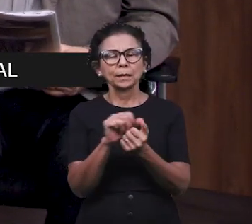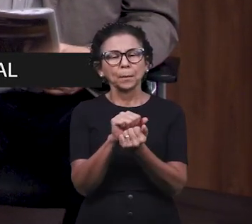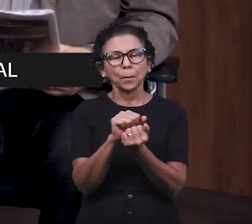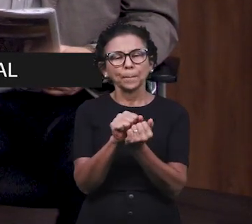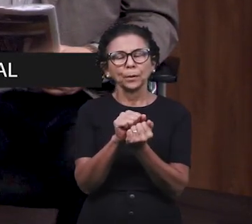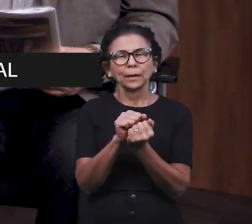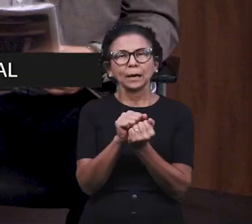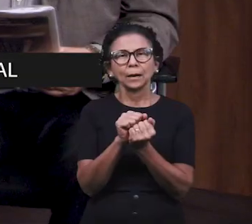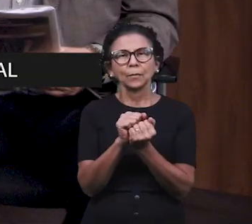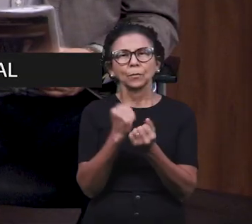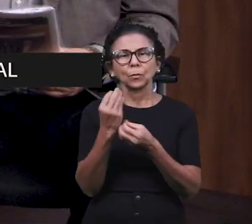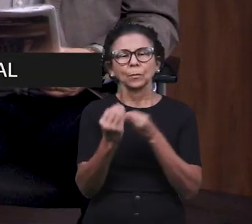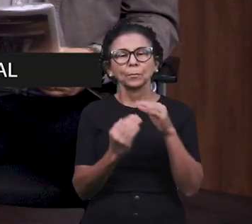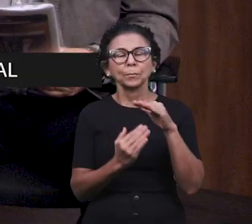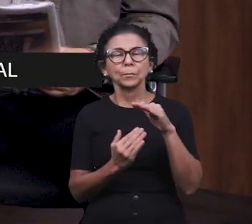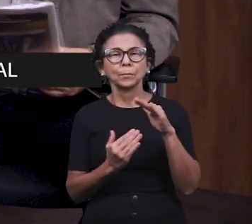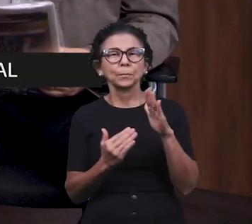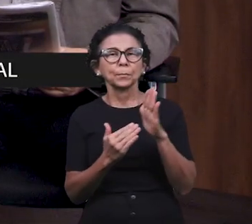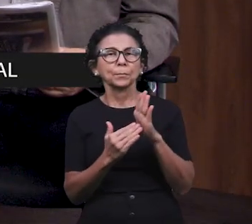gente, falando sobre isso?